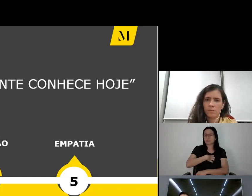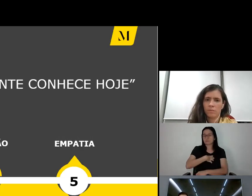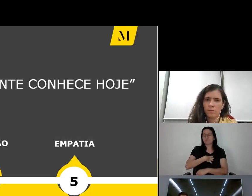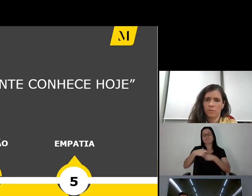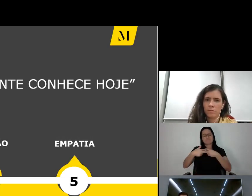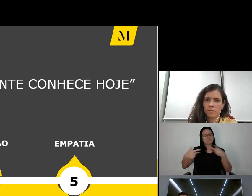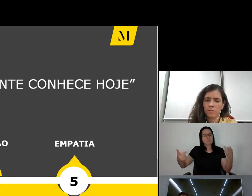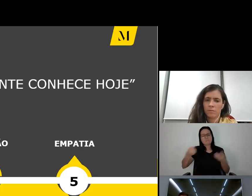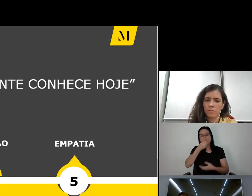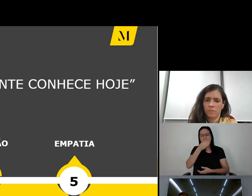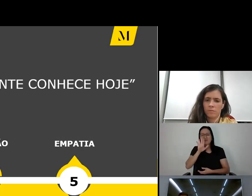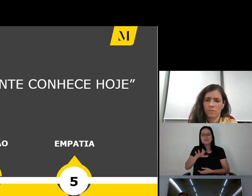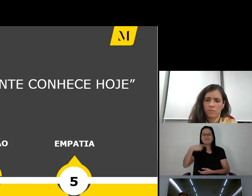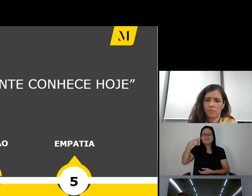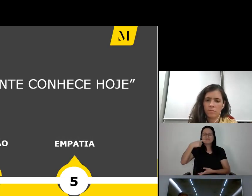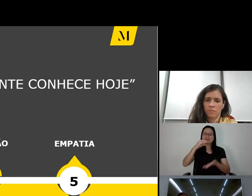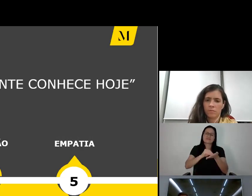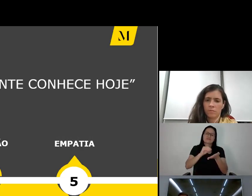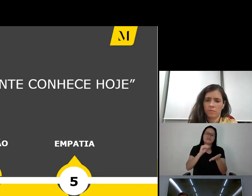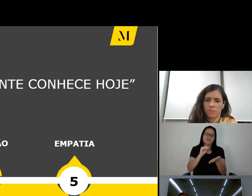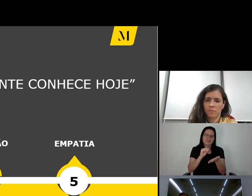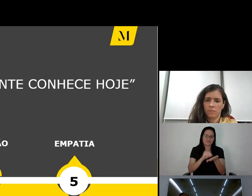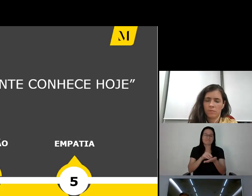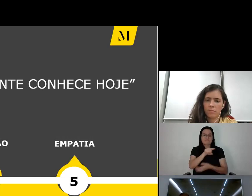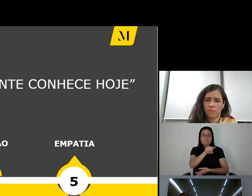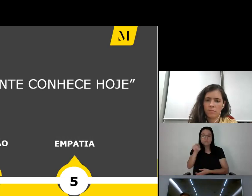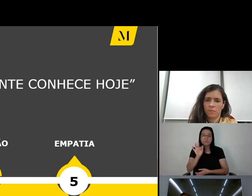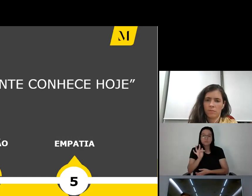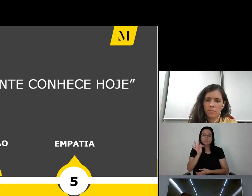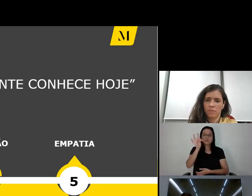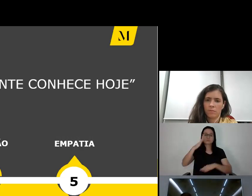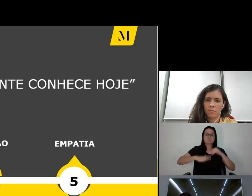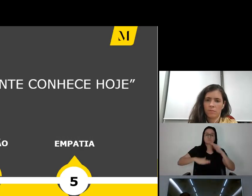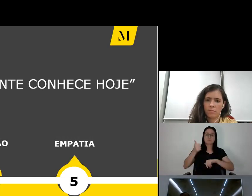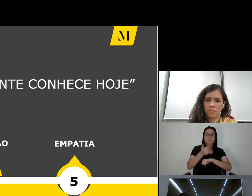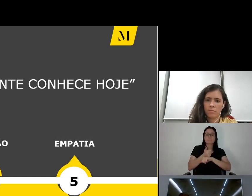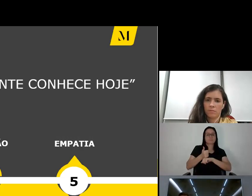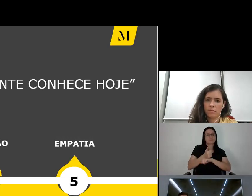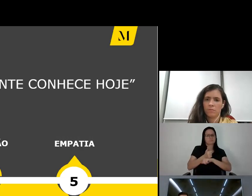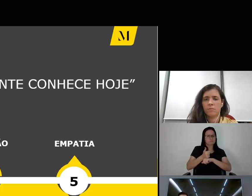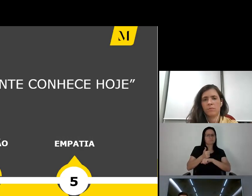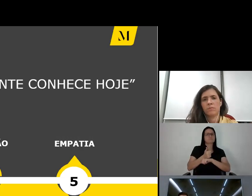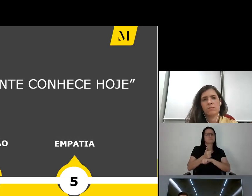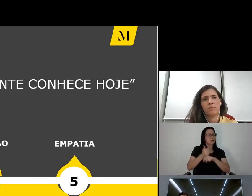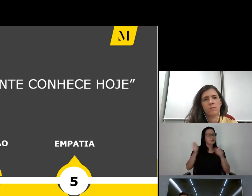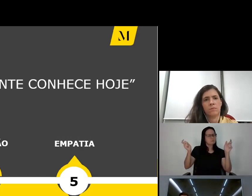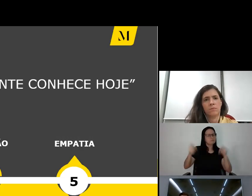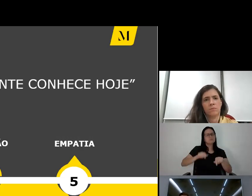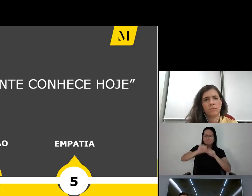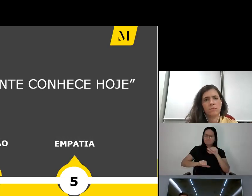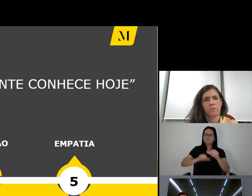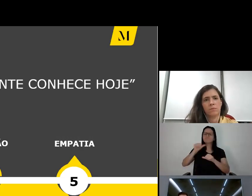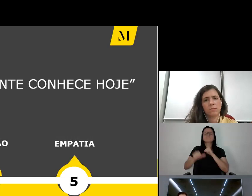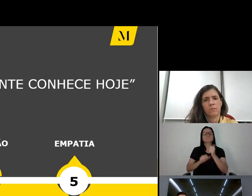mais carente de tudo isso. Então, vocês do futuro têm que realmente ser agentes de transformação. Tem que ser pessoas